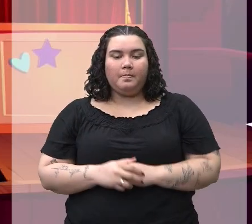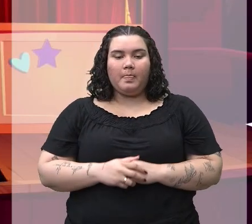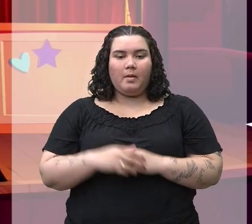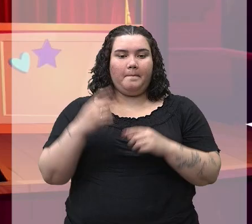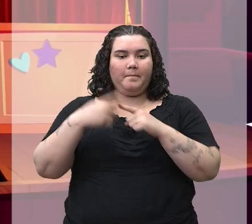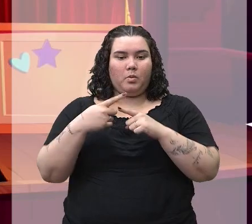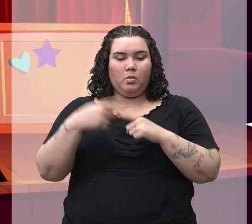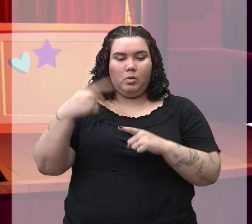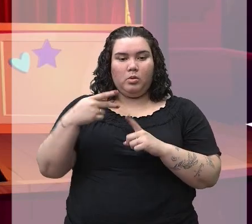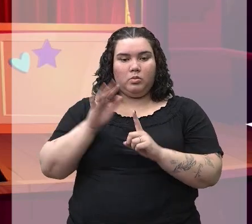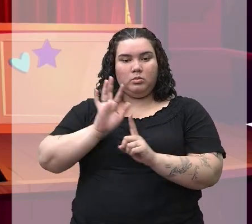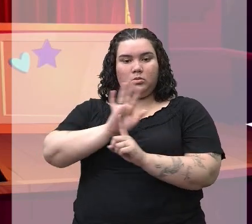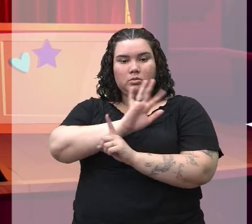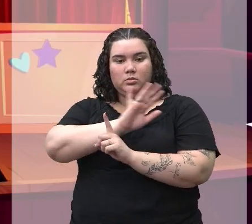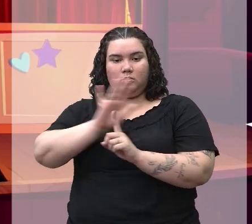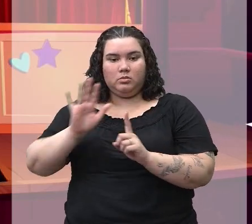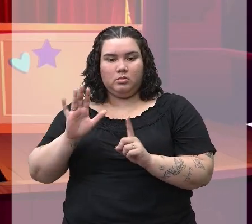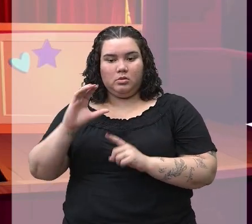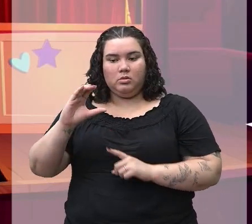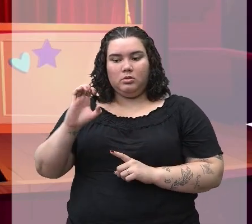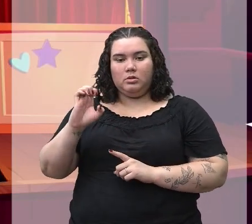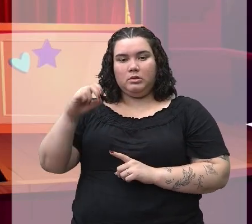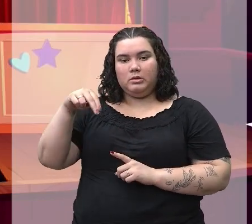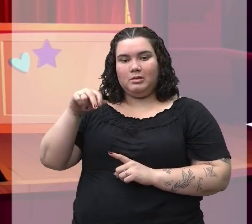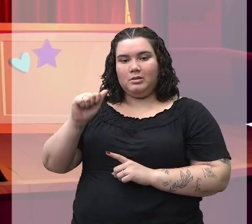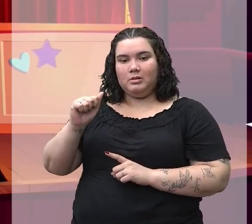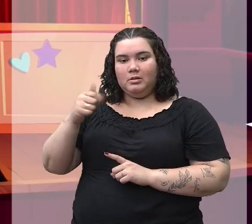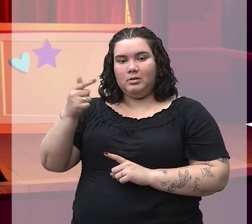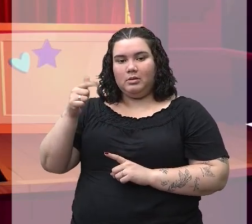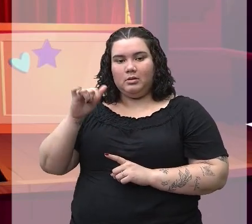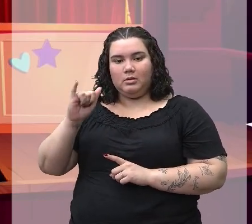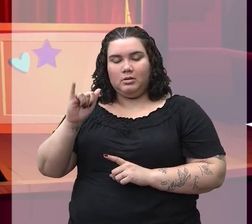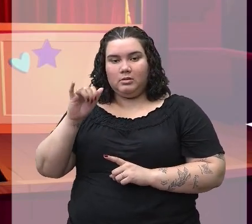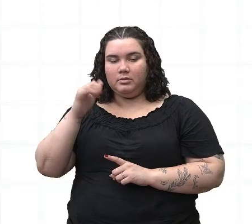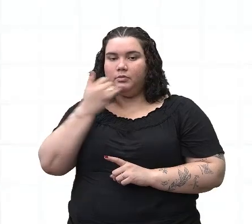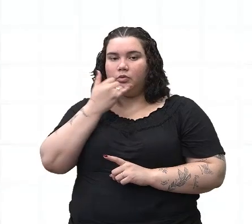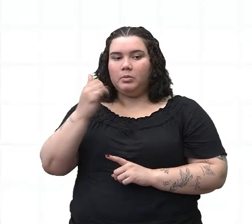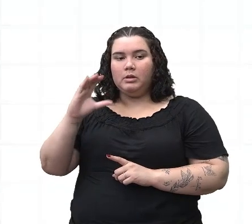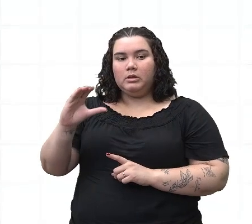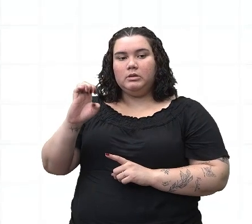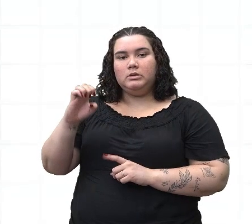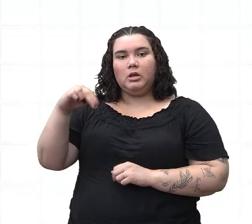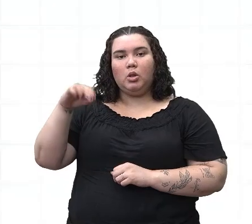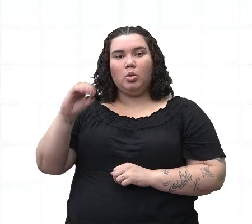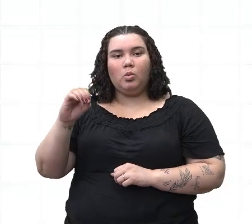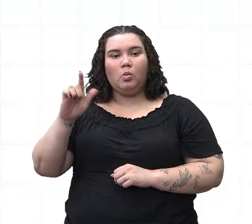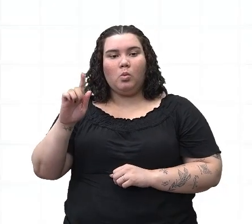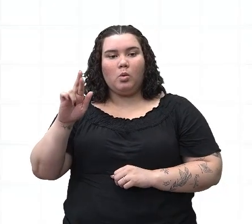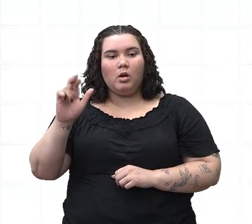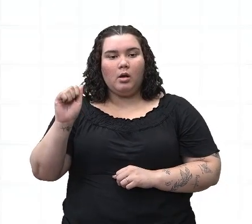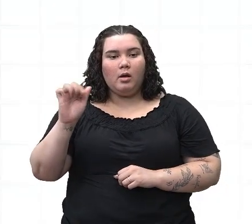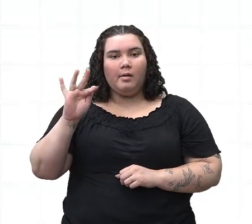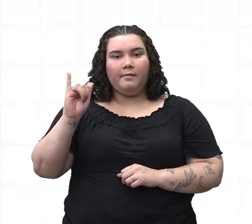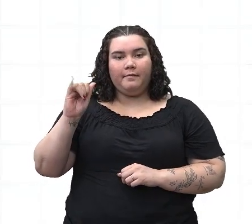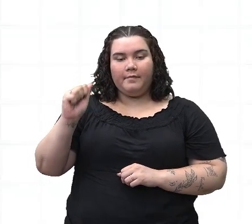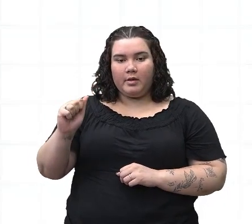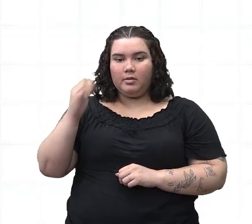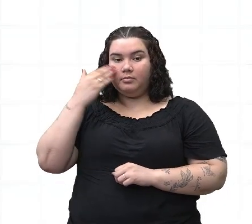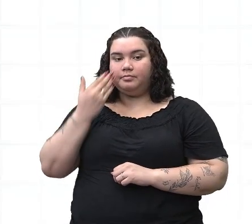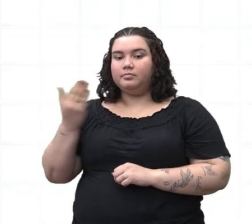nosso cenário esses elementos. Então, a gente vai falar sobre cenografia. Muito mais do